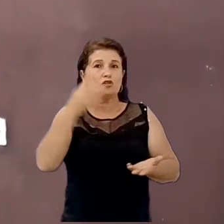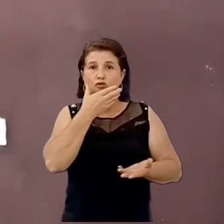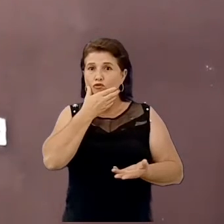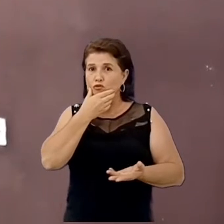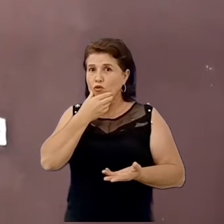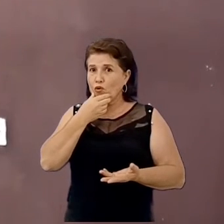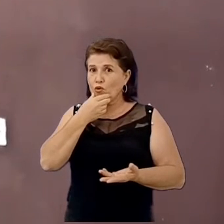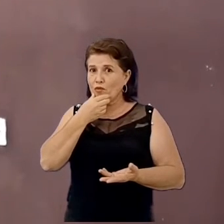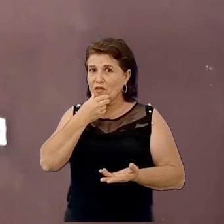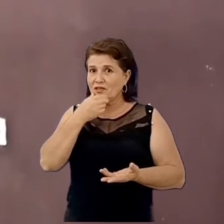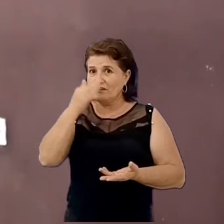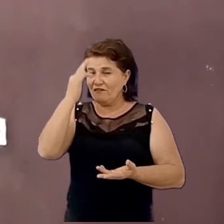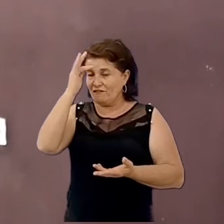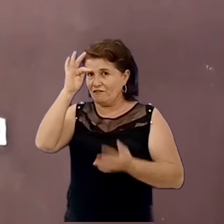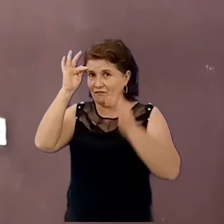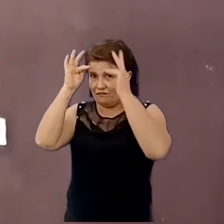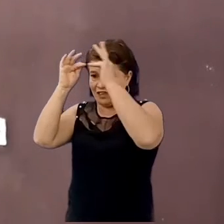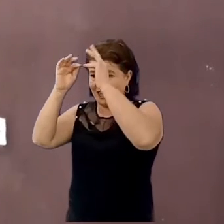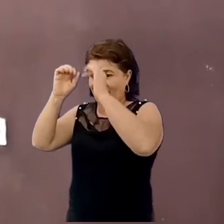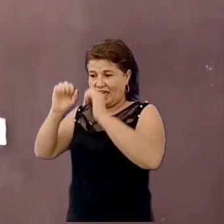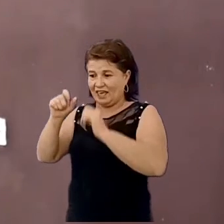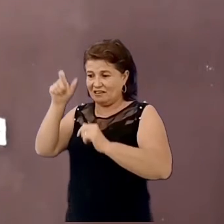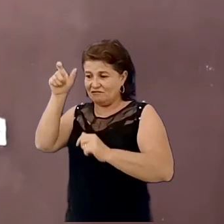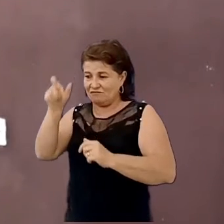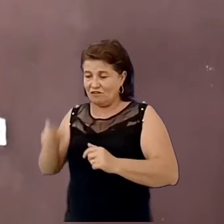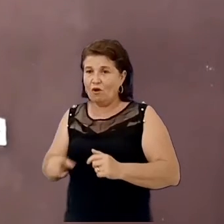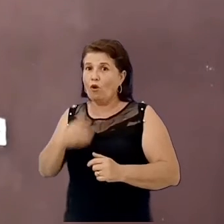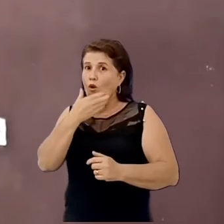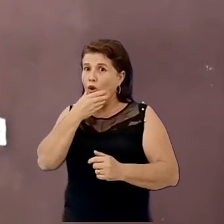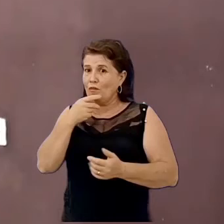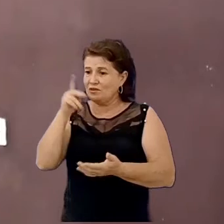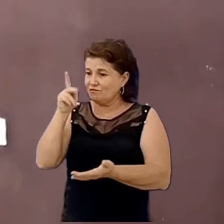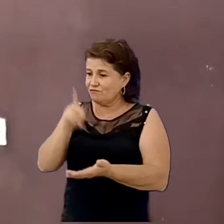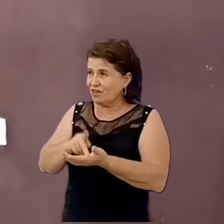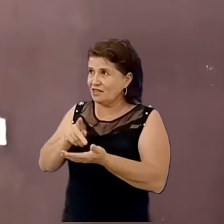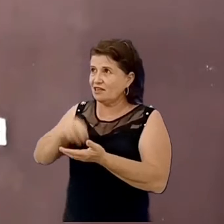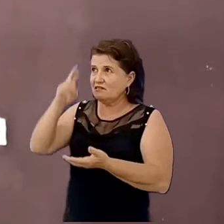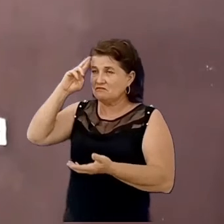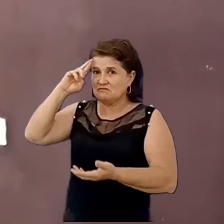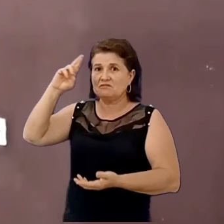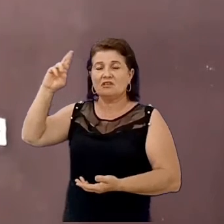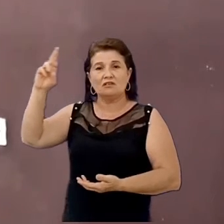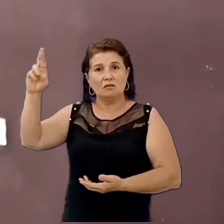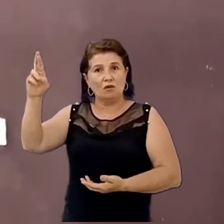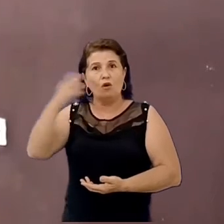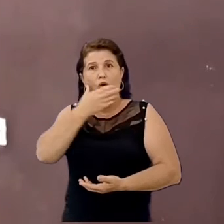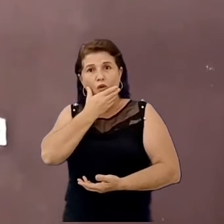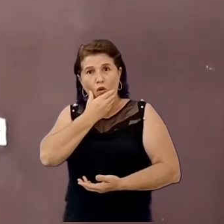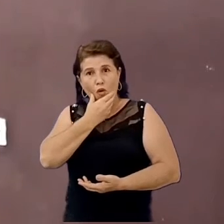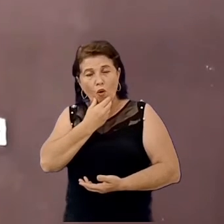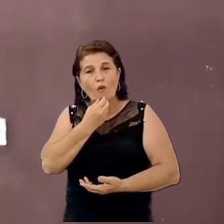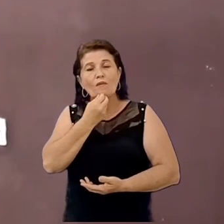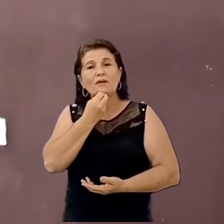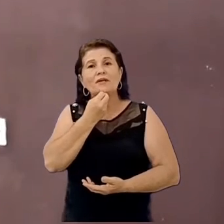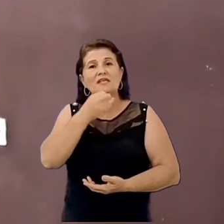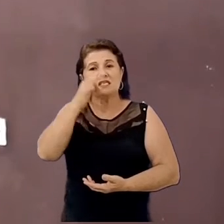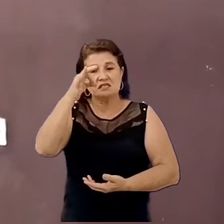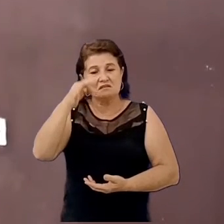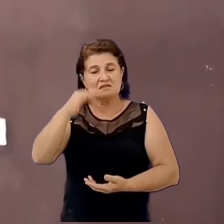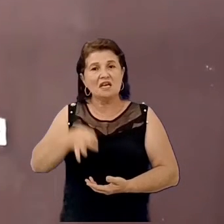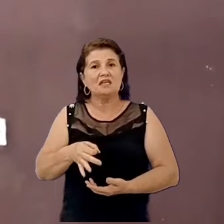fiéis? São homens verdadeiros no Senhor, sinceros no Senhor? É uma mensagem que realmente está